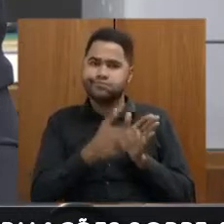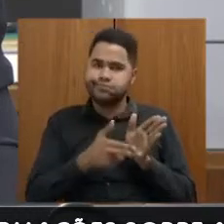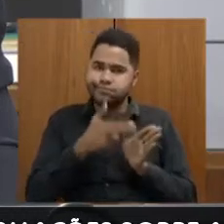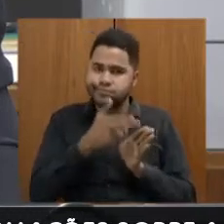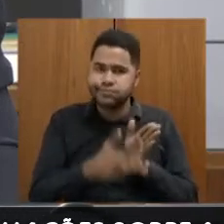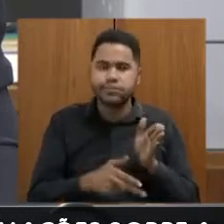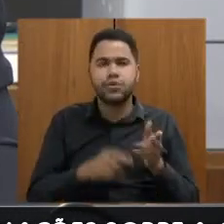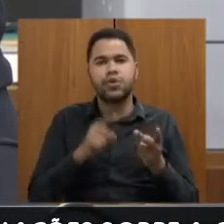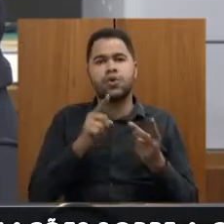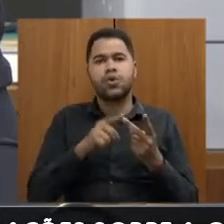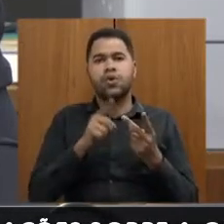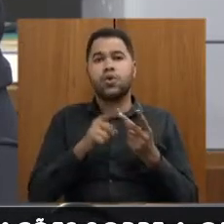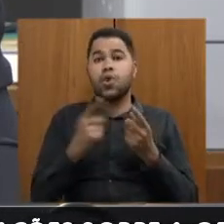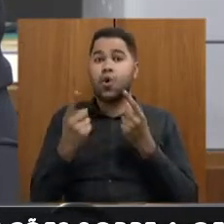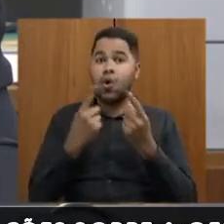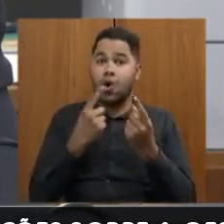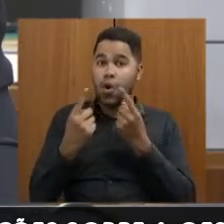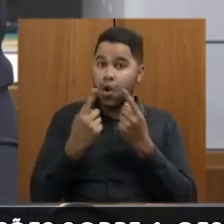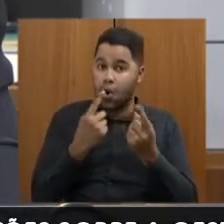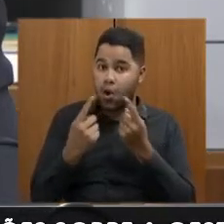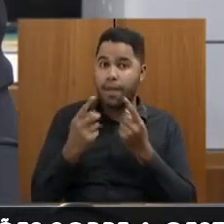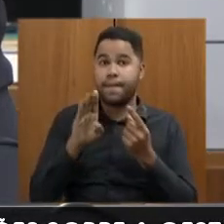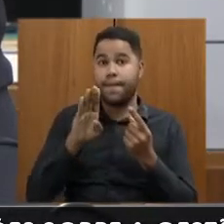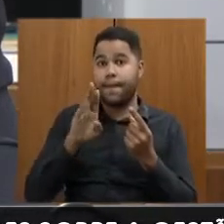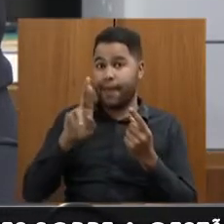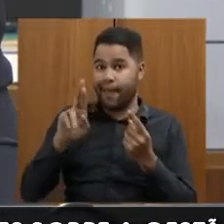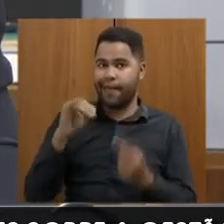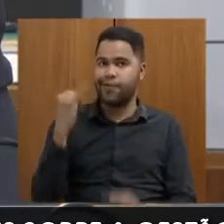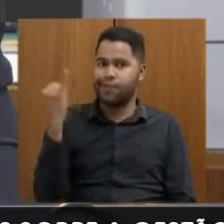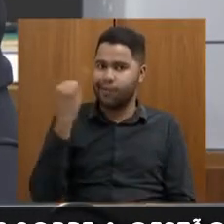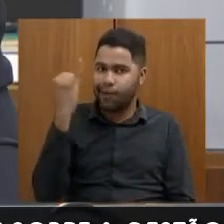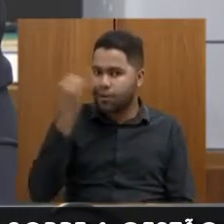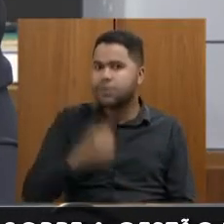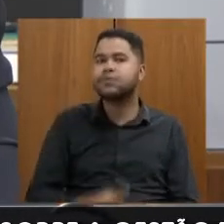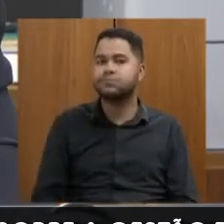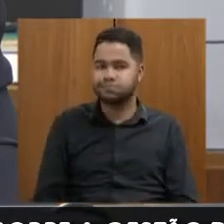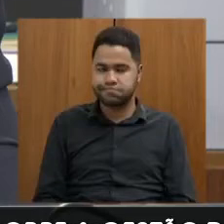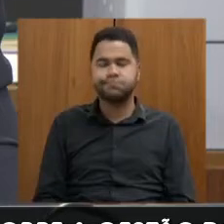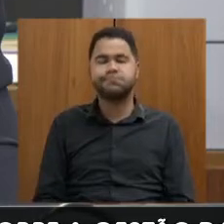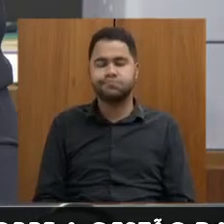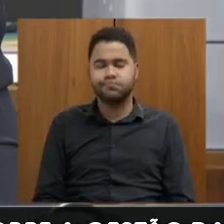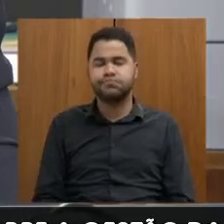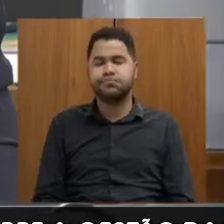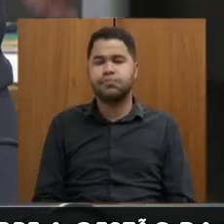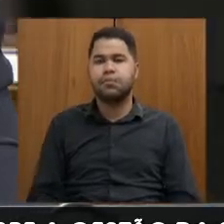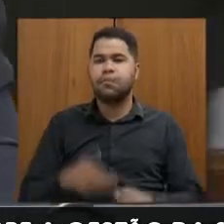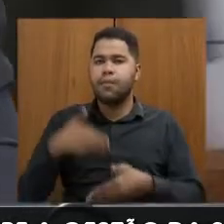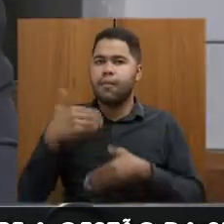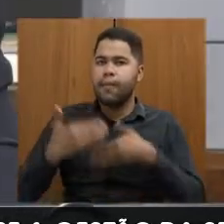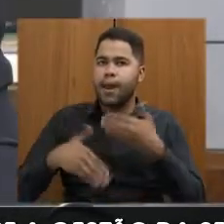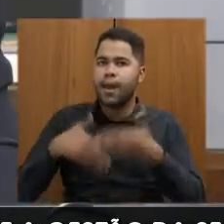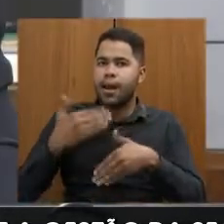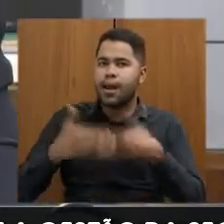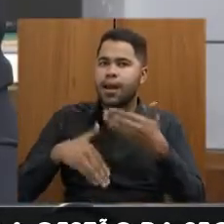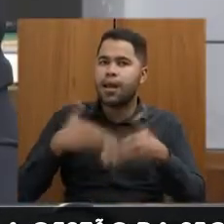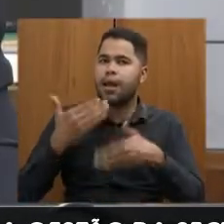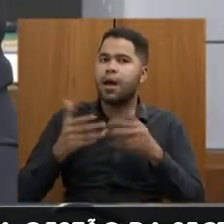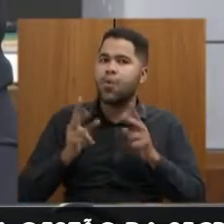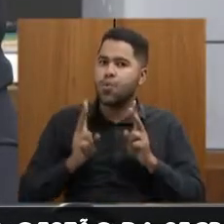de rodovias importantes é um desenvolvimento